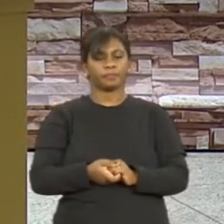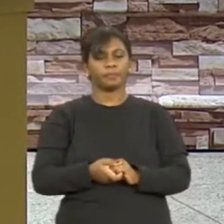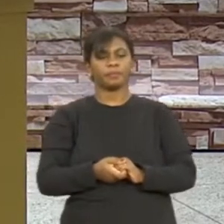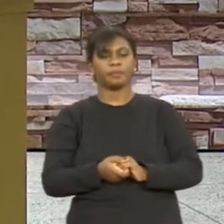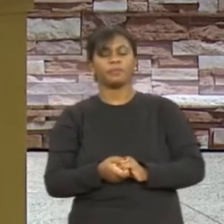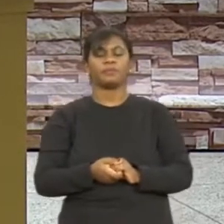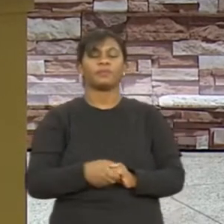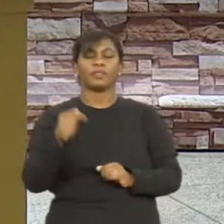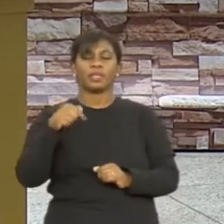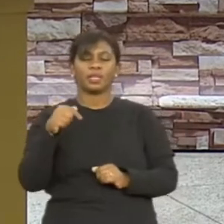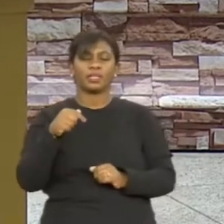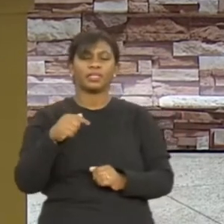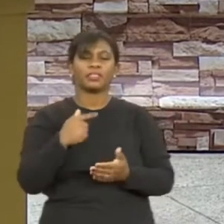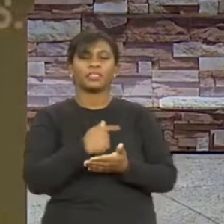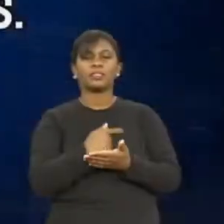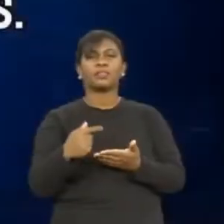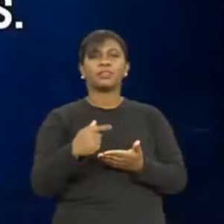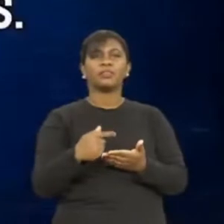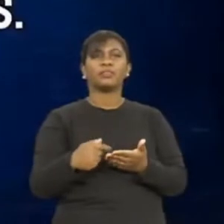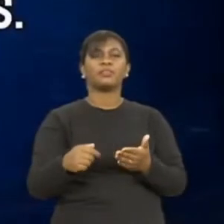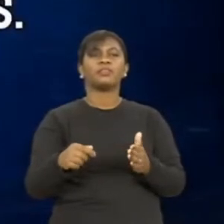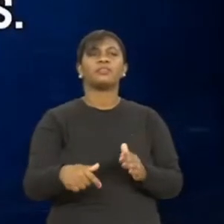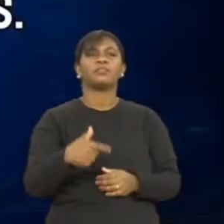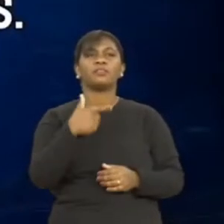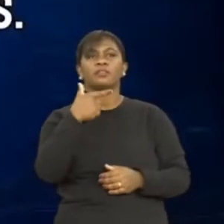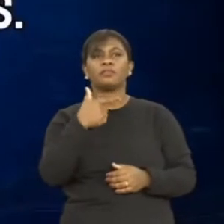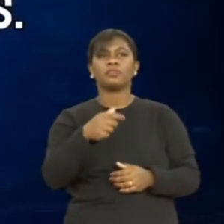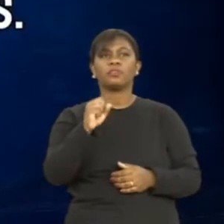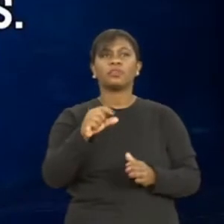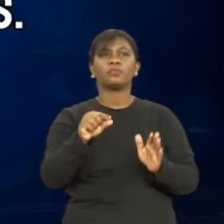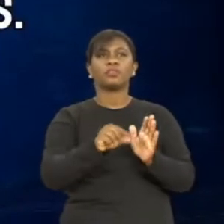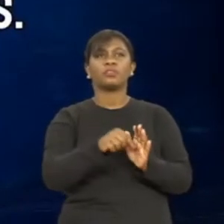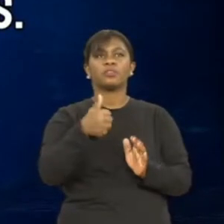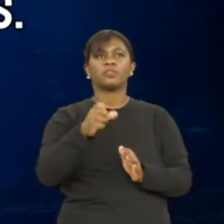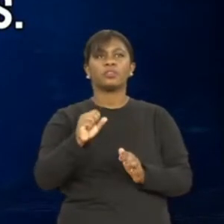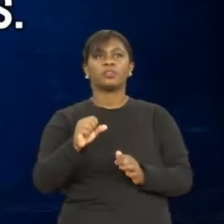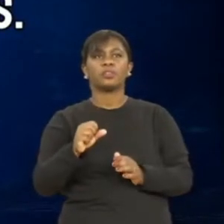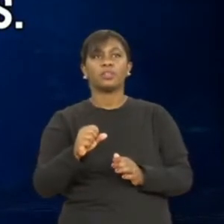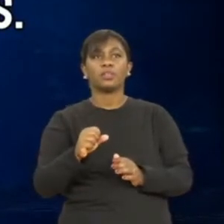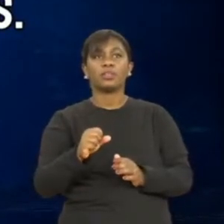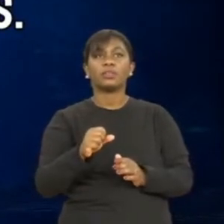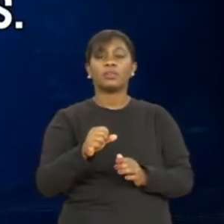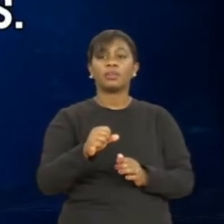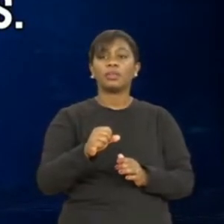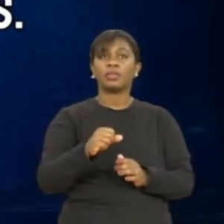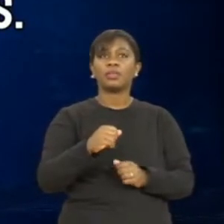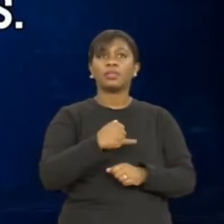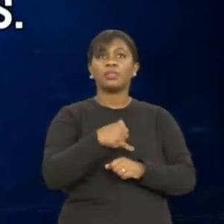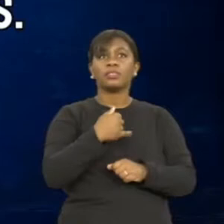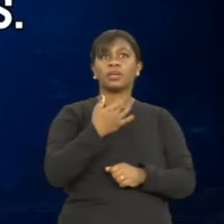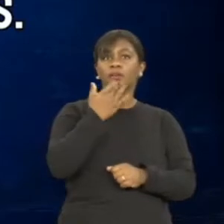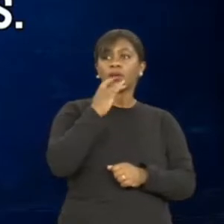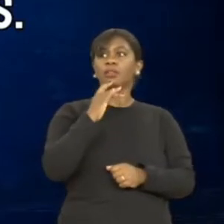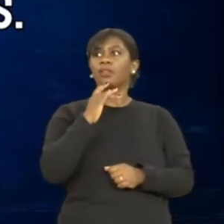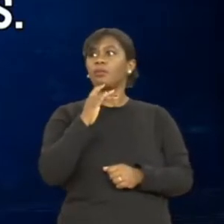Gênesis 28, 17, diz assim: e temeu, e disse: quão terrível é